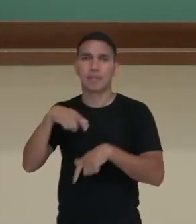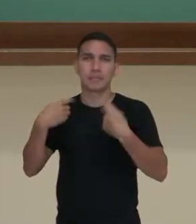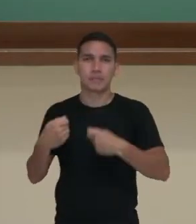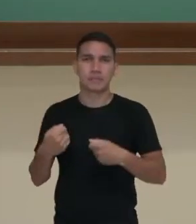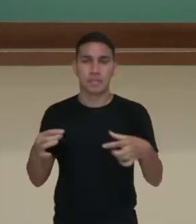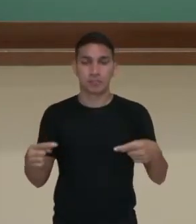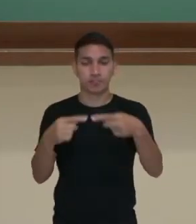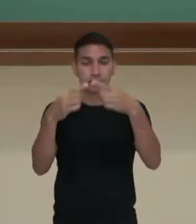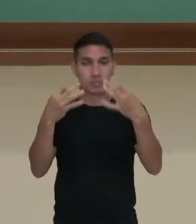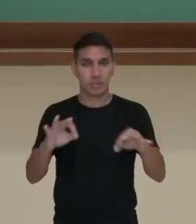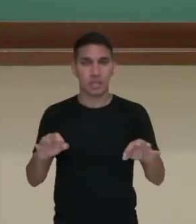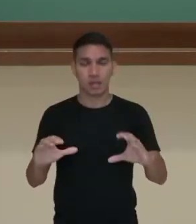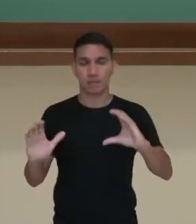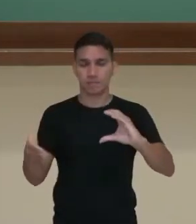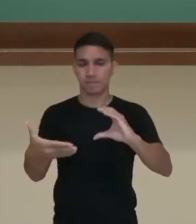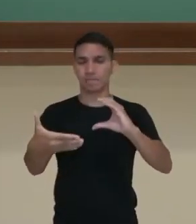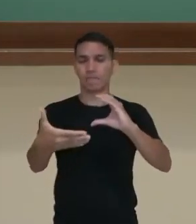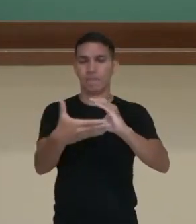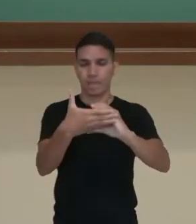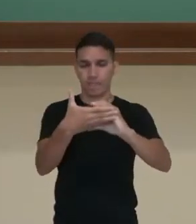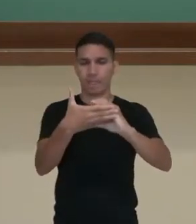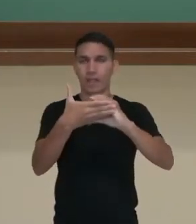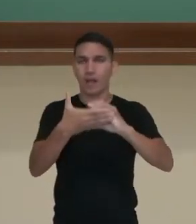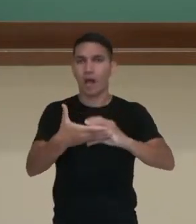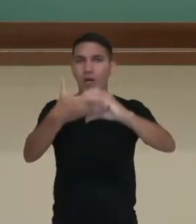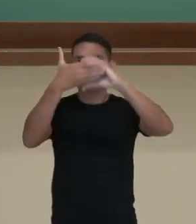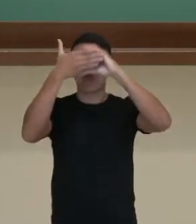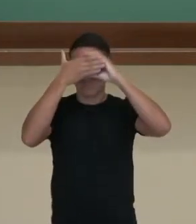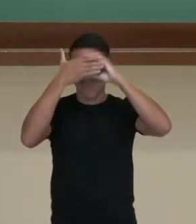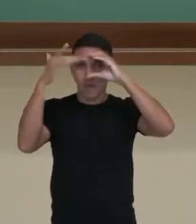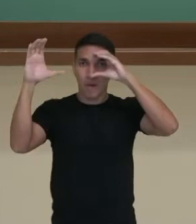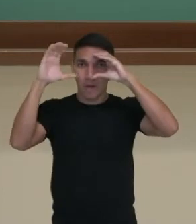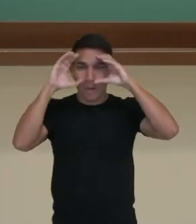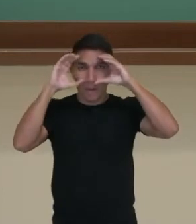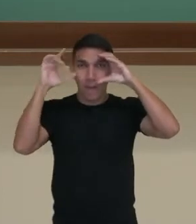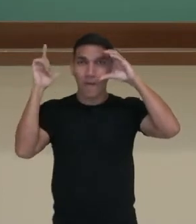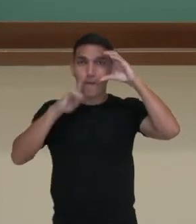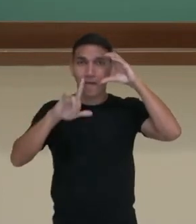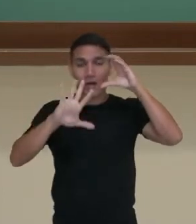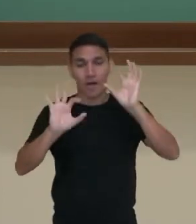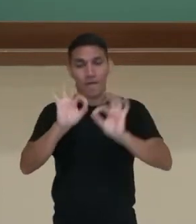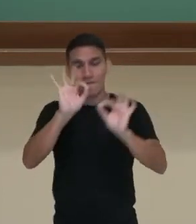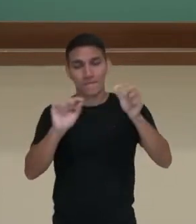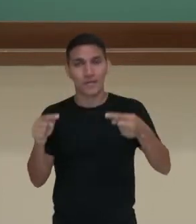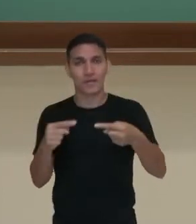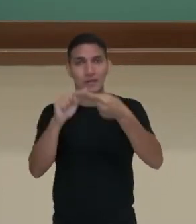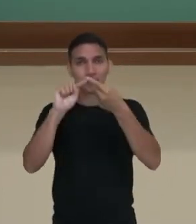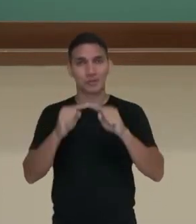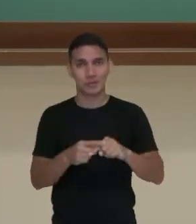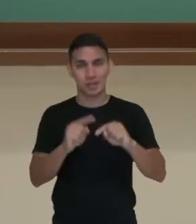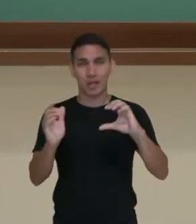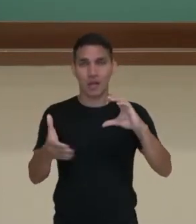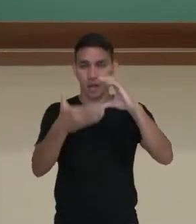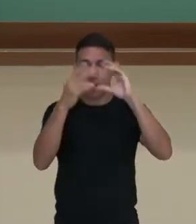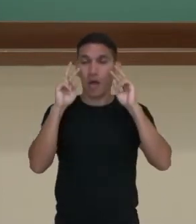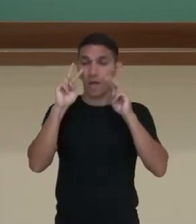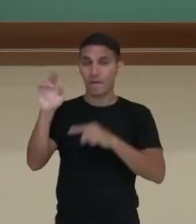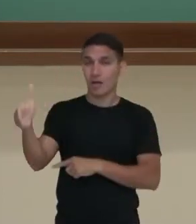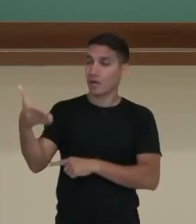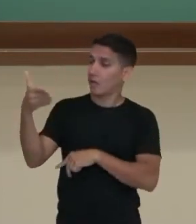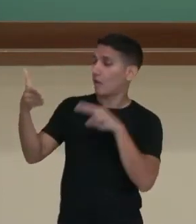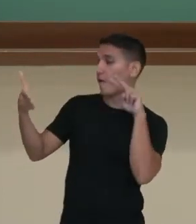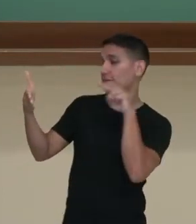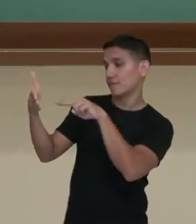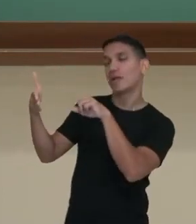que isso aconteça. Então você encaixa o seu smartphone nessa estrutura de papelão, coloca o óculos